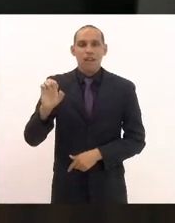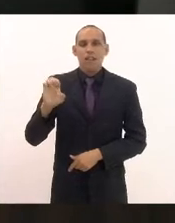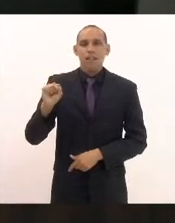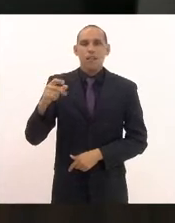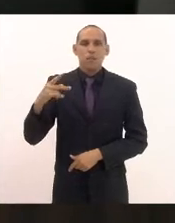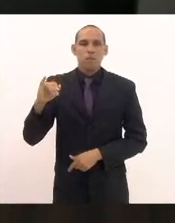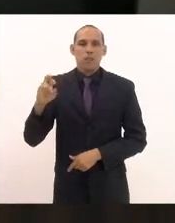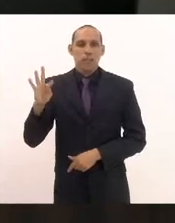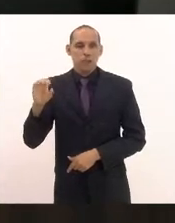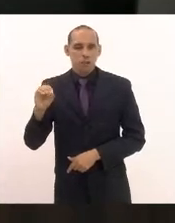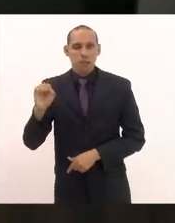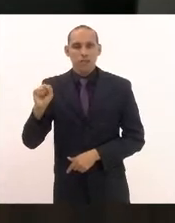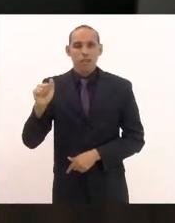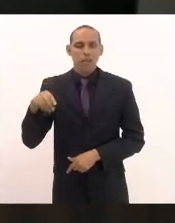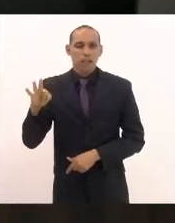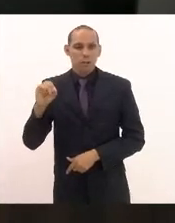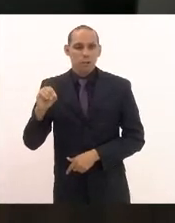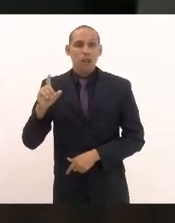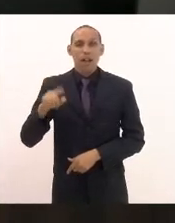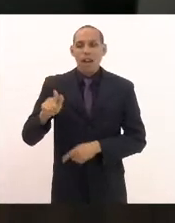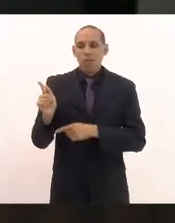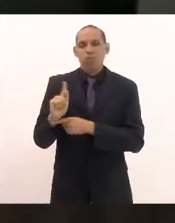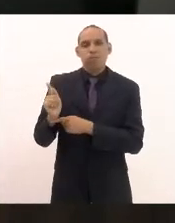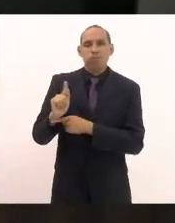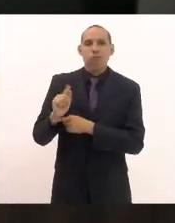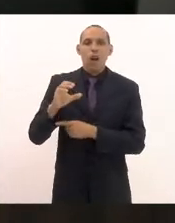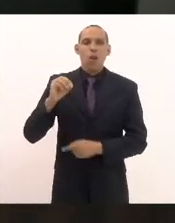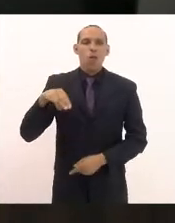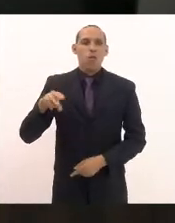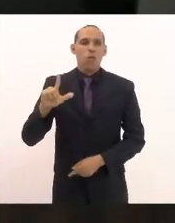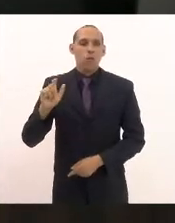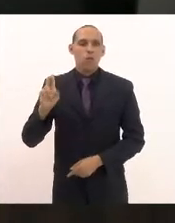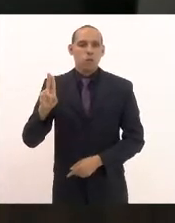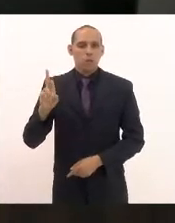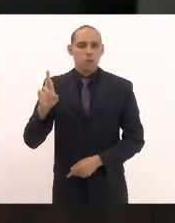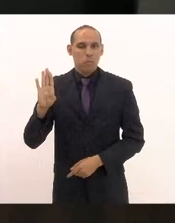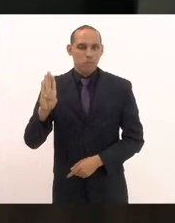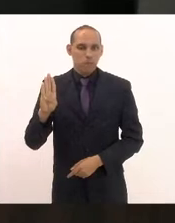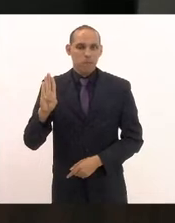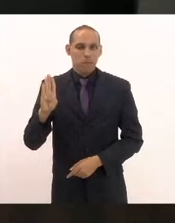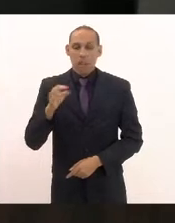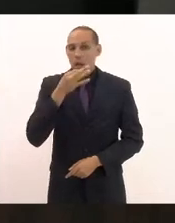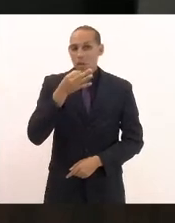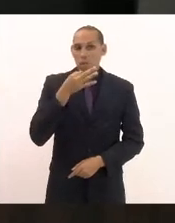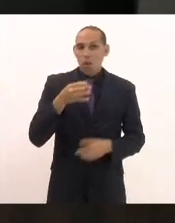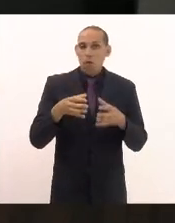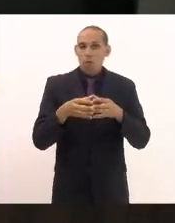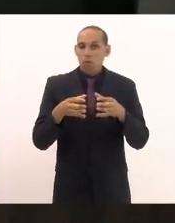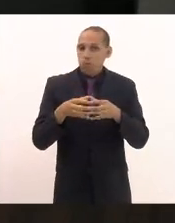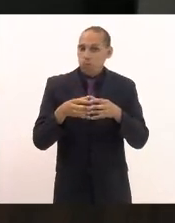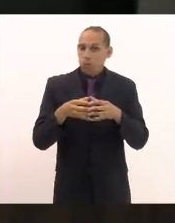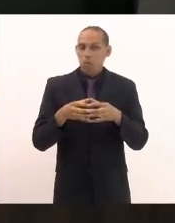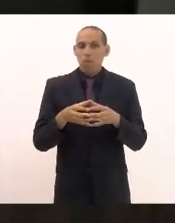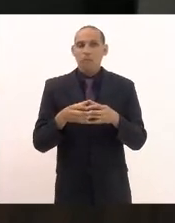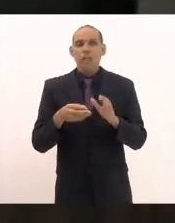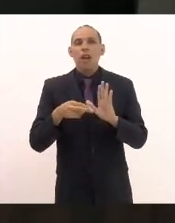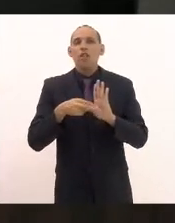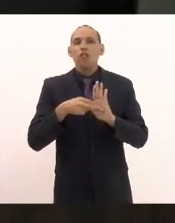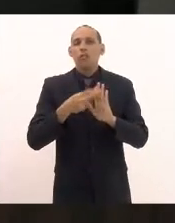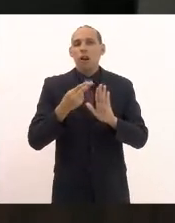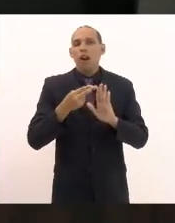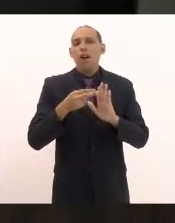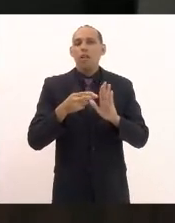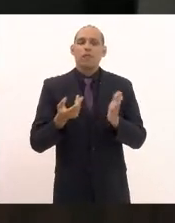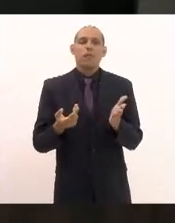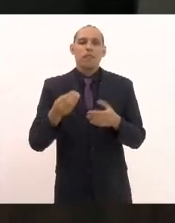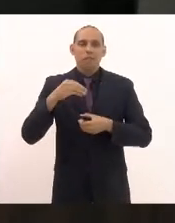da Companhia Municipal de Limpeza Urbana, com LURB. Pareceres da Comissão de Normas Internas e Proposições Externas favorável.